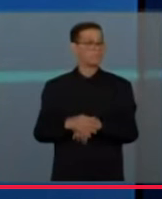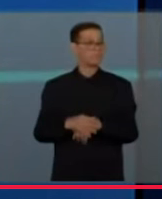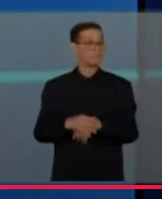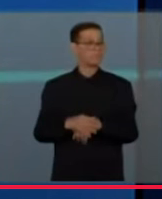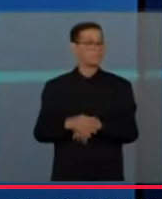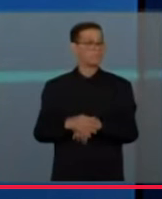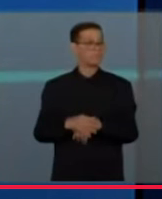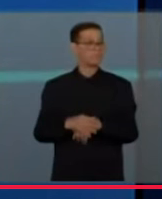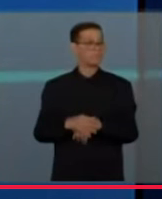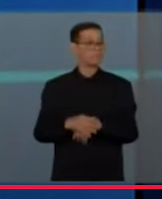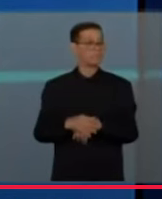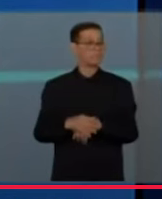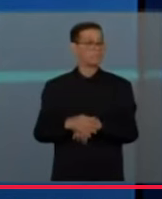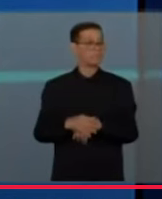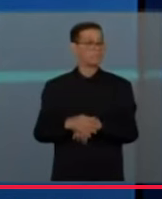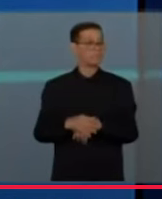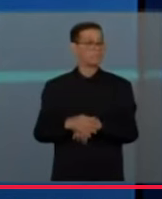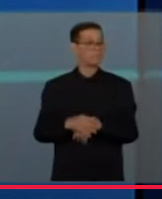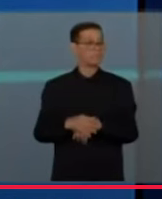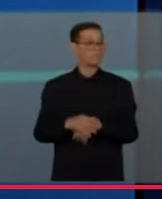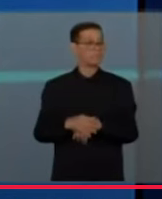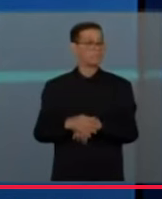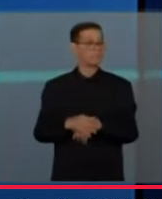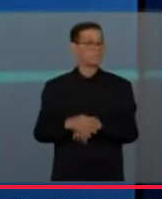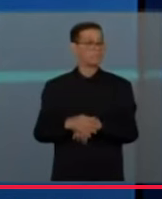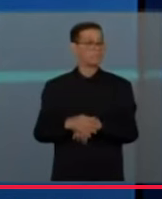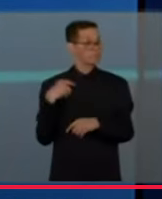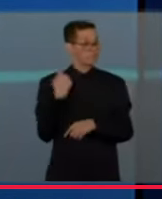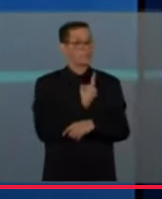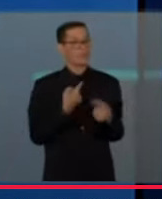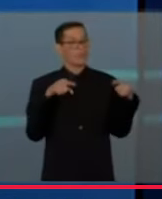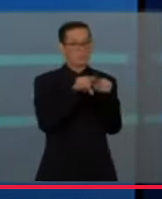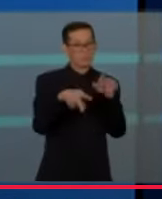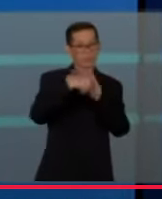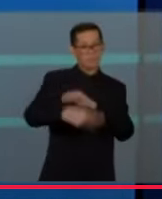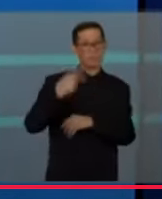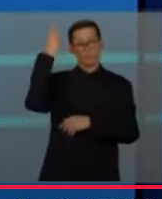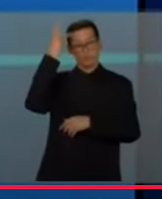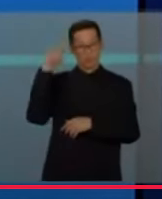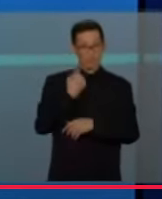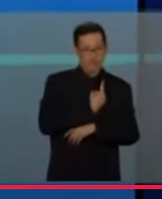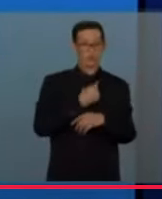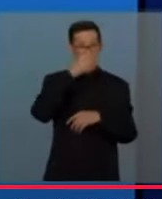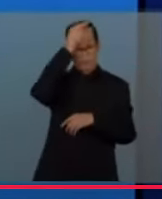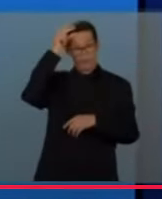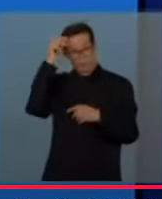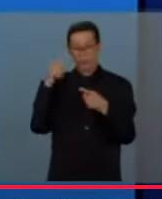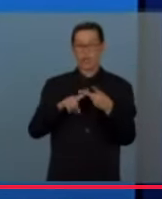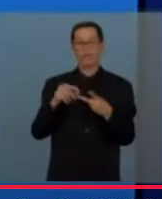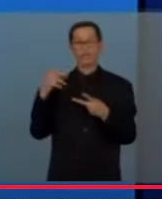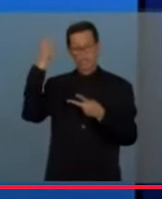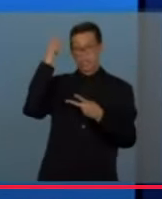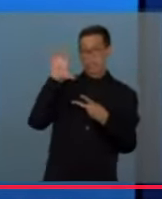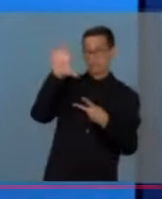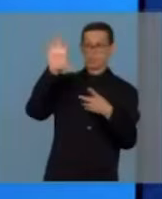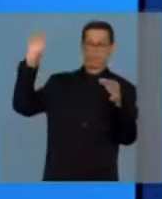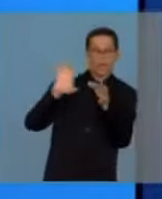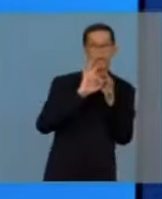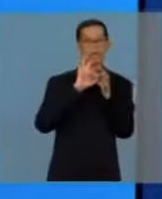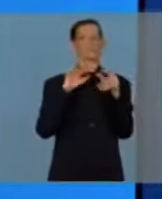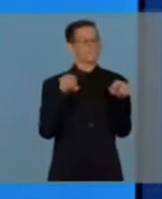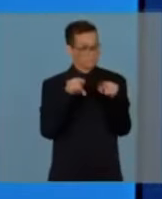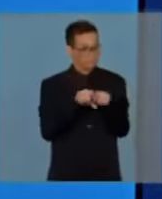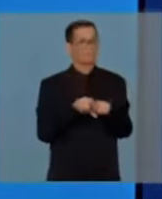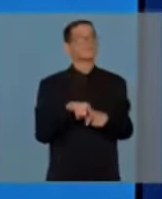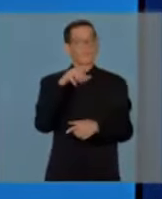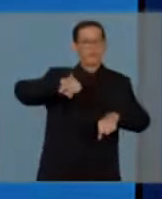olhar é esse olhar seis doses de whisky na mente possível cuidar da segurança sem o estado junto e o estado tem a Prefeitura junto nós vamos continuar avançando no centro reduziu em